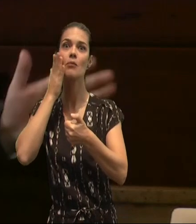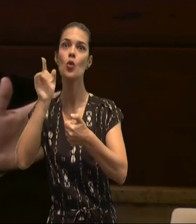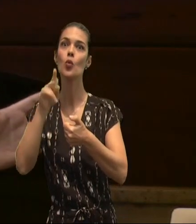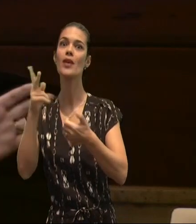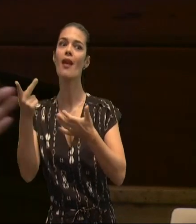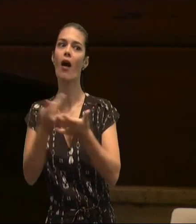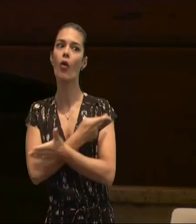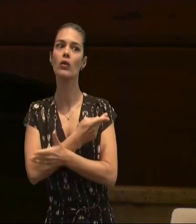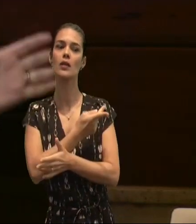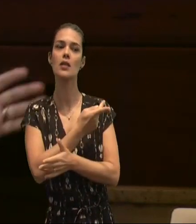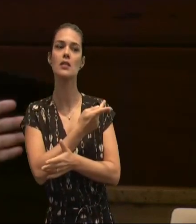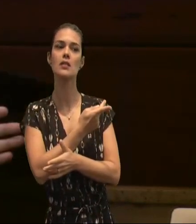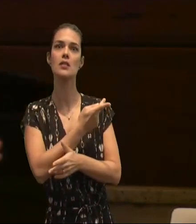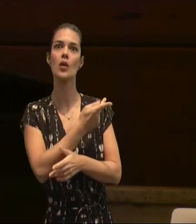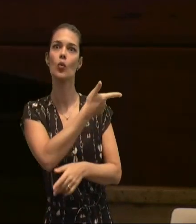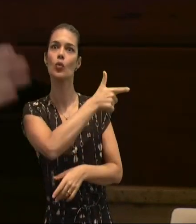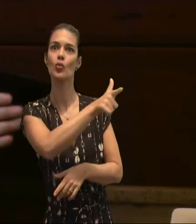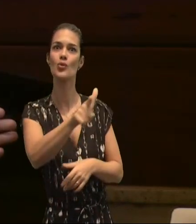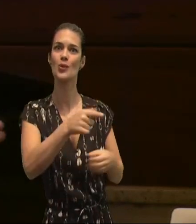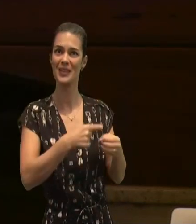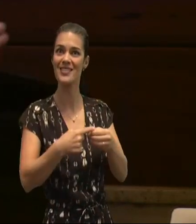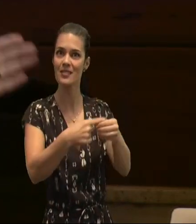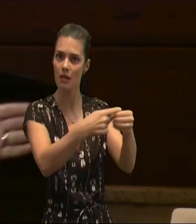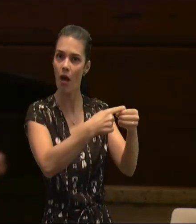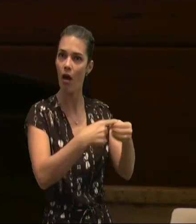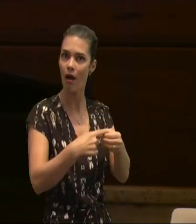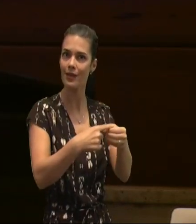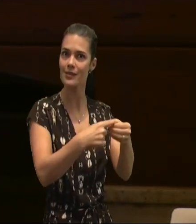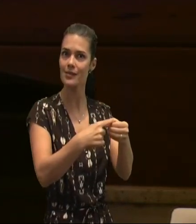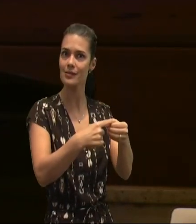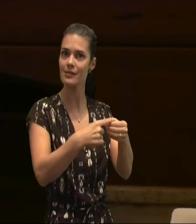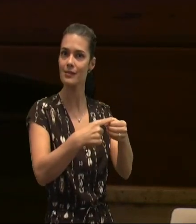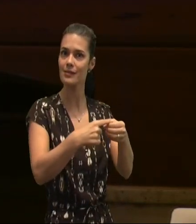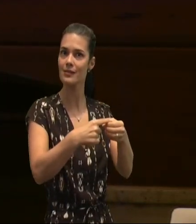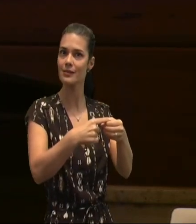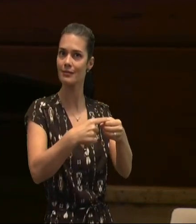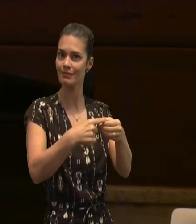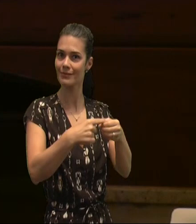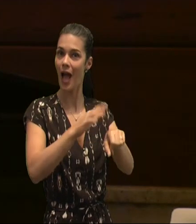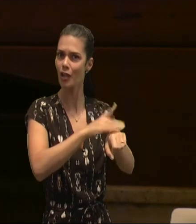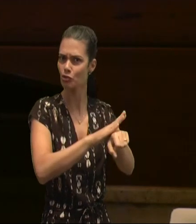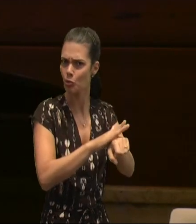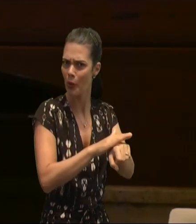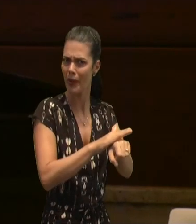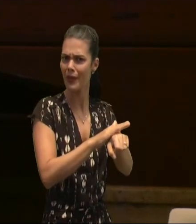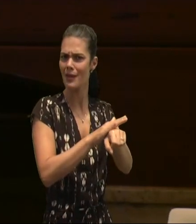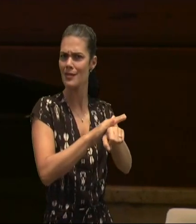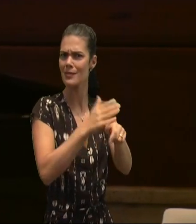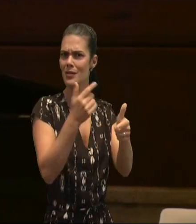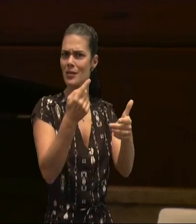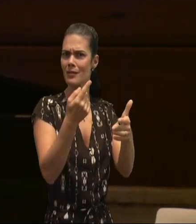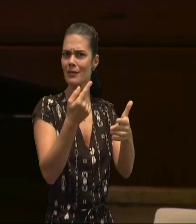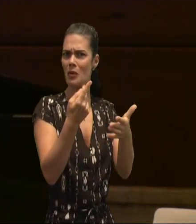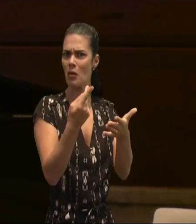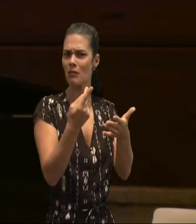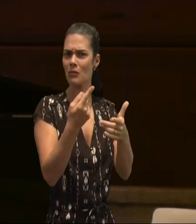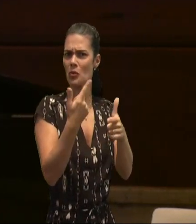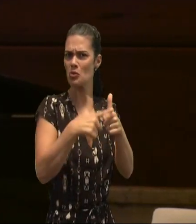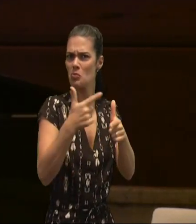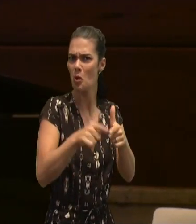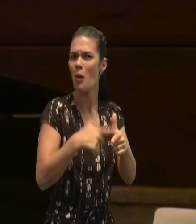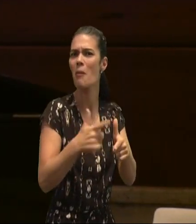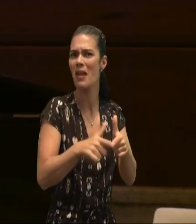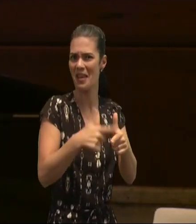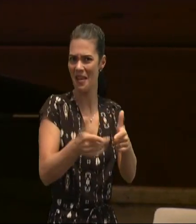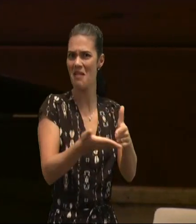acontecido anteriormente em Asdod, em Gate e em Ecrom. Eles já sabiam o que tinha acontecido com aquele